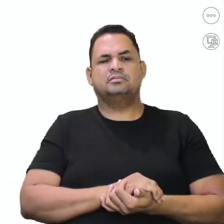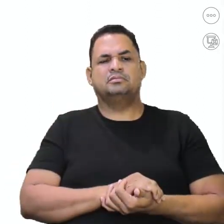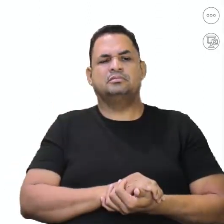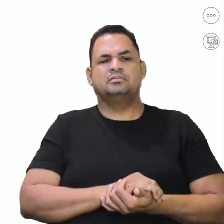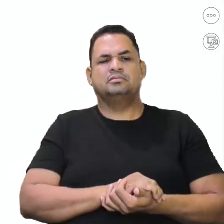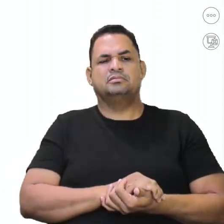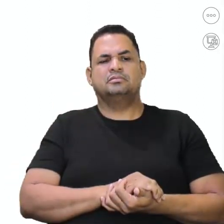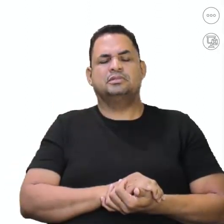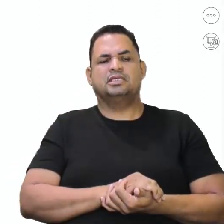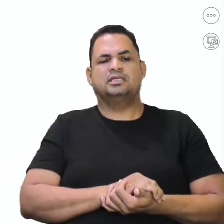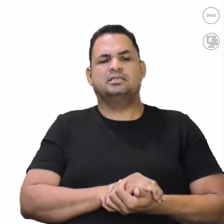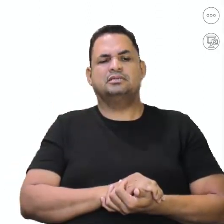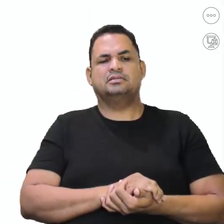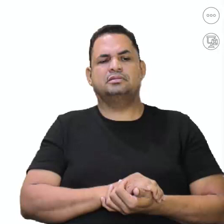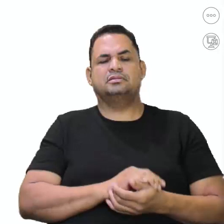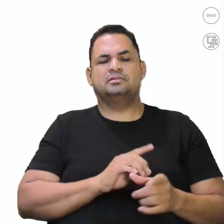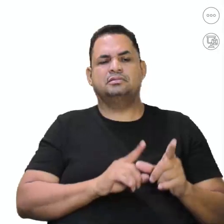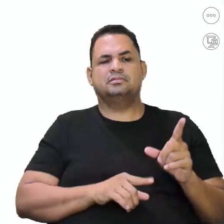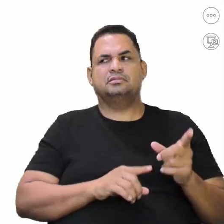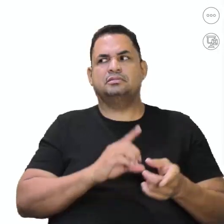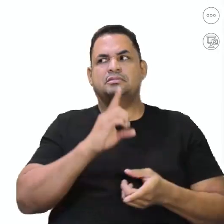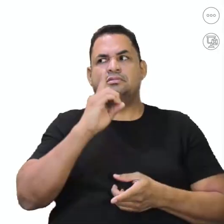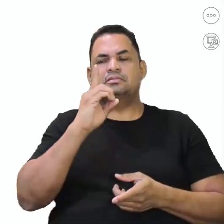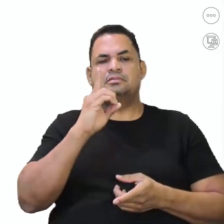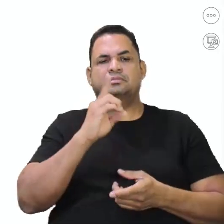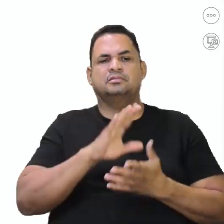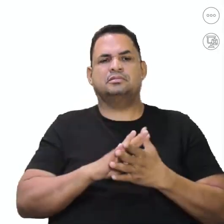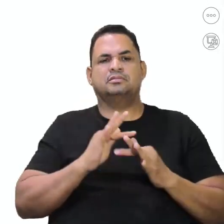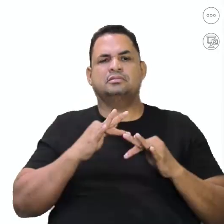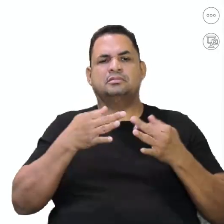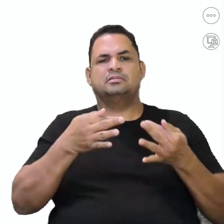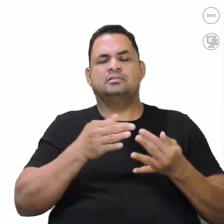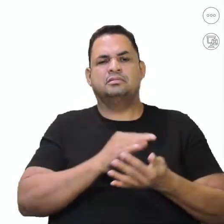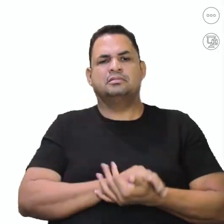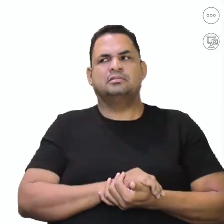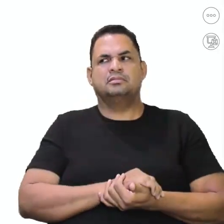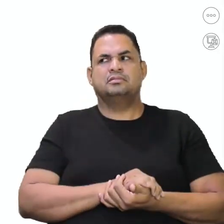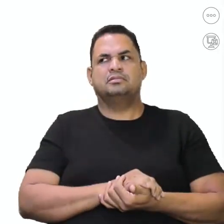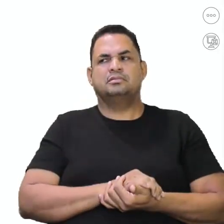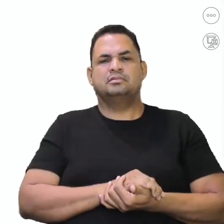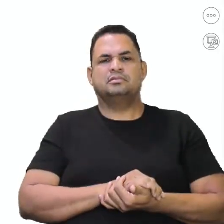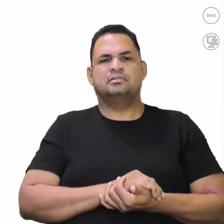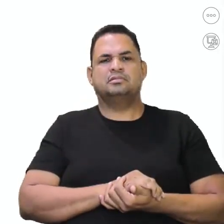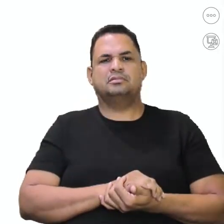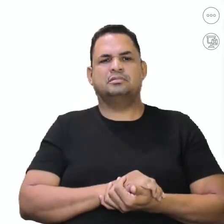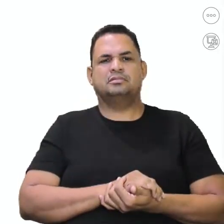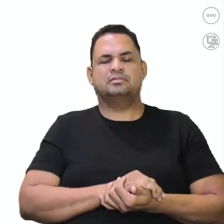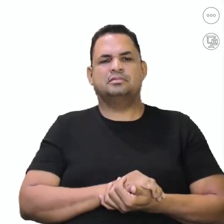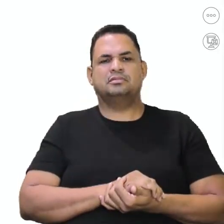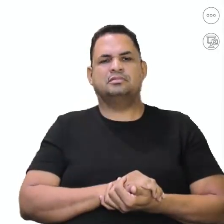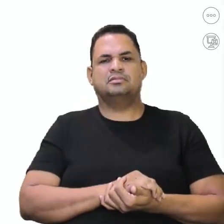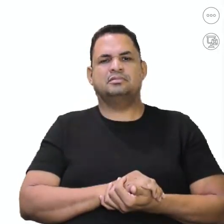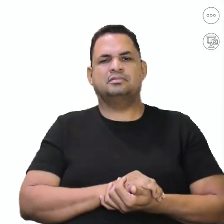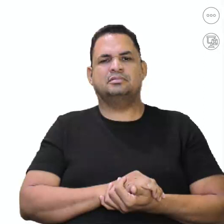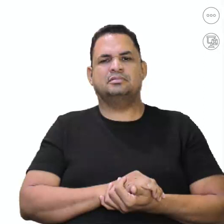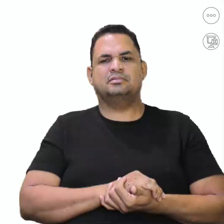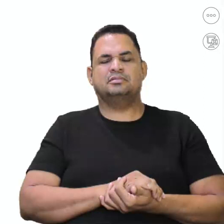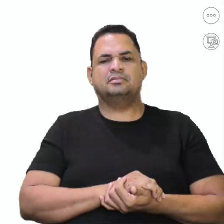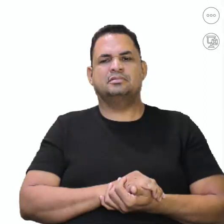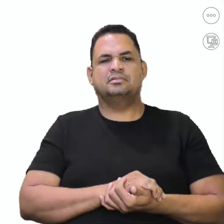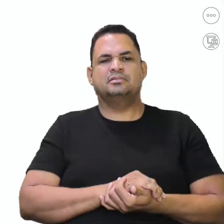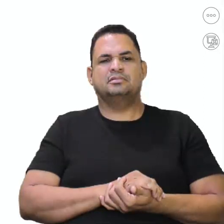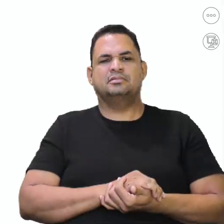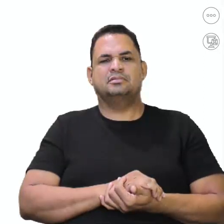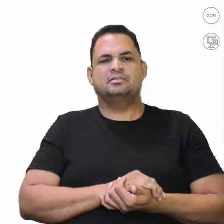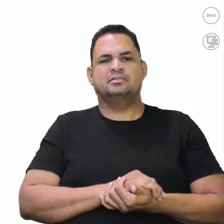questão número D, resposta correta. A última, 4. This kind of textual genre usually has